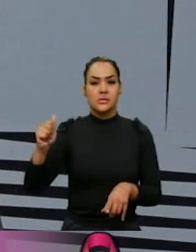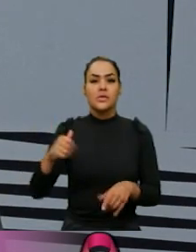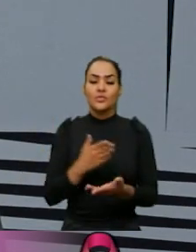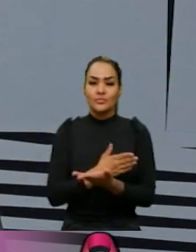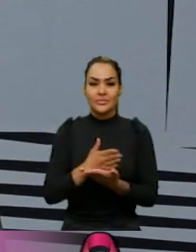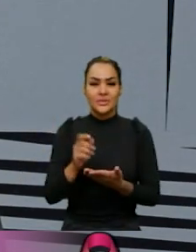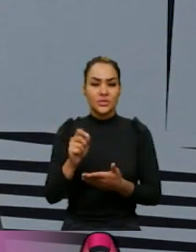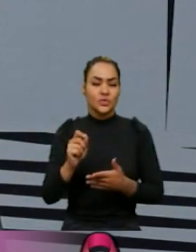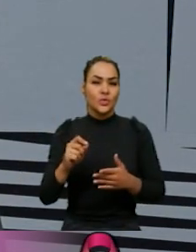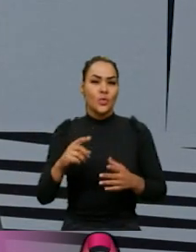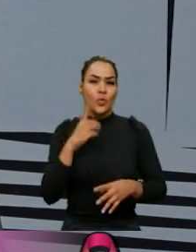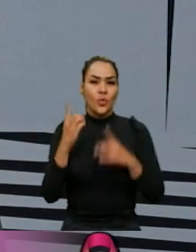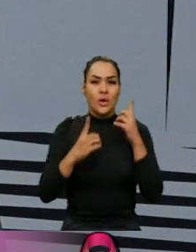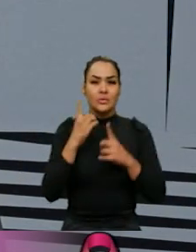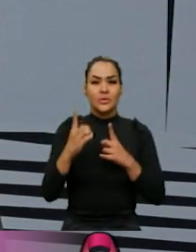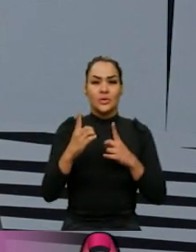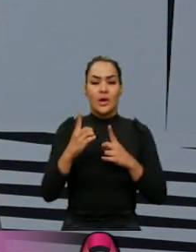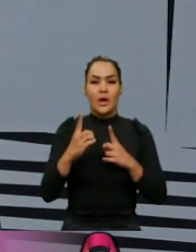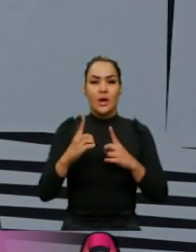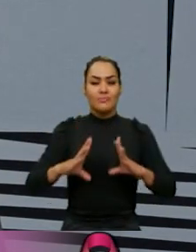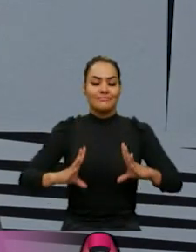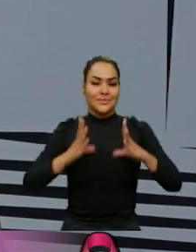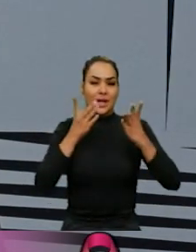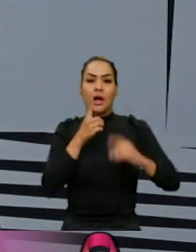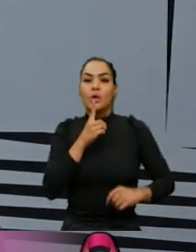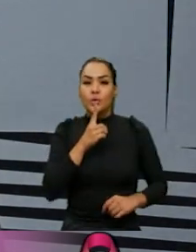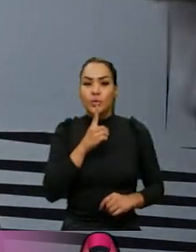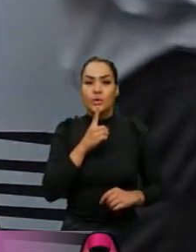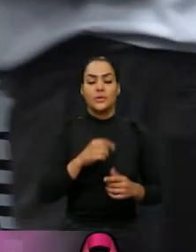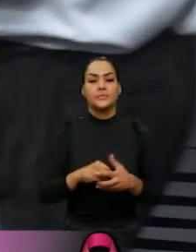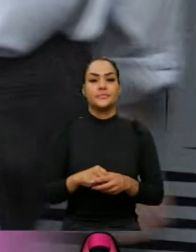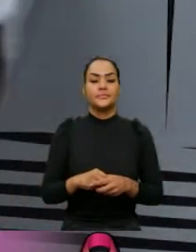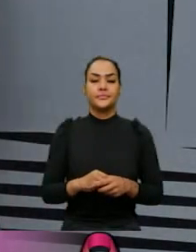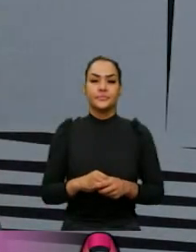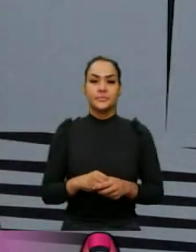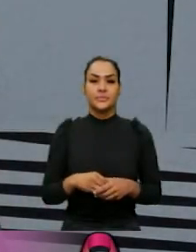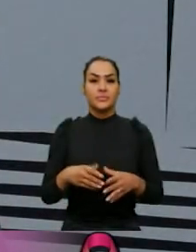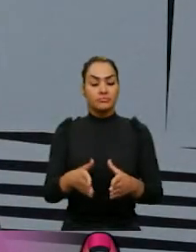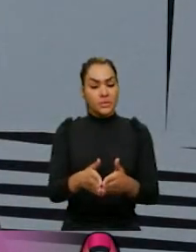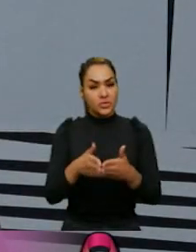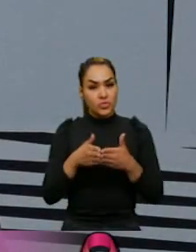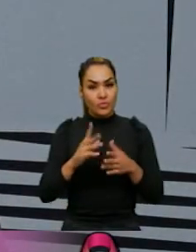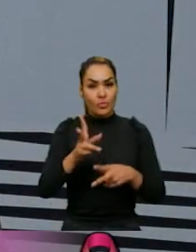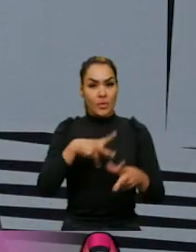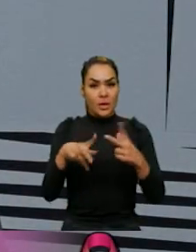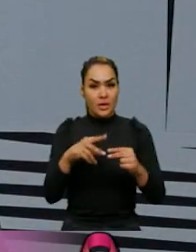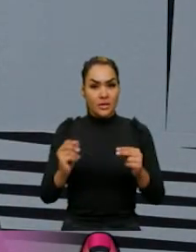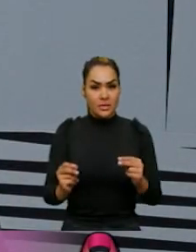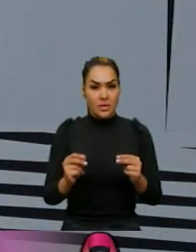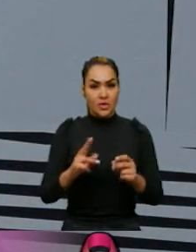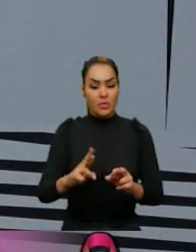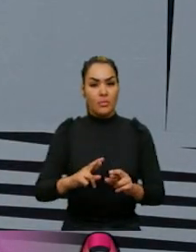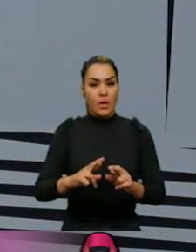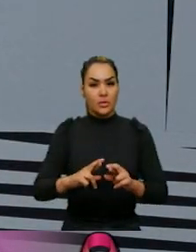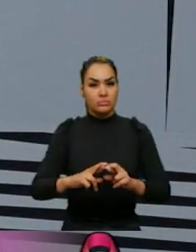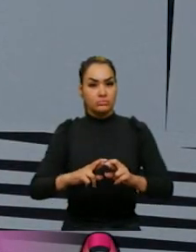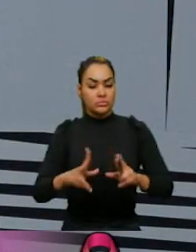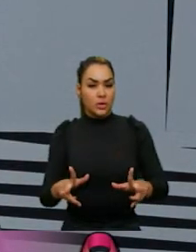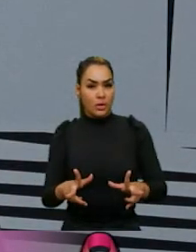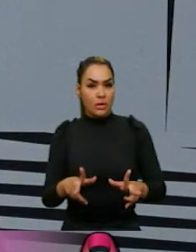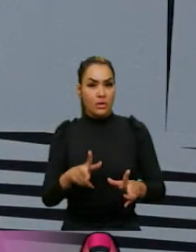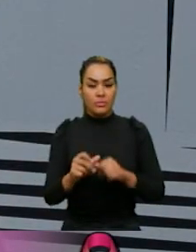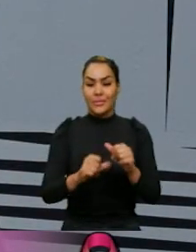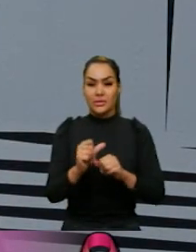presentes as fraldas para a doação. Considerando que o SOS Entidades, nos últimos 2 anos, doou